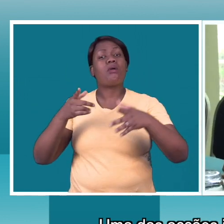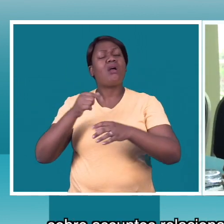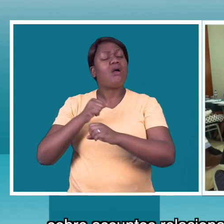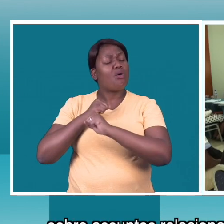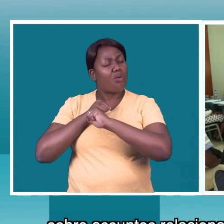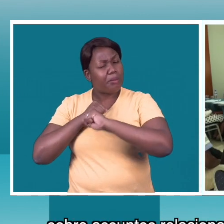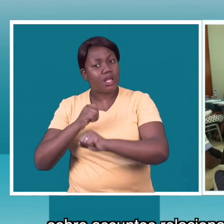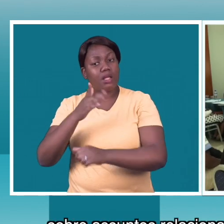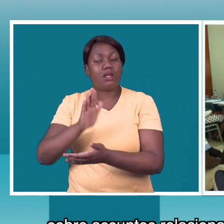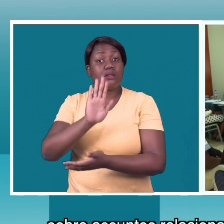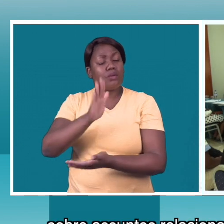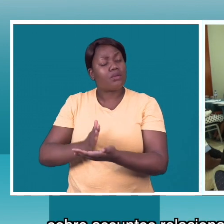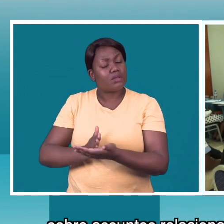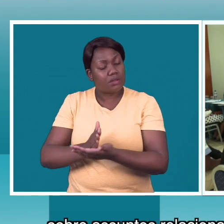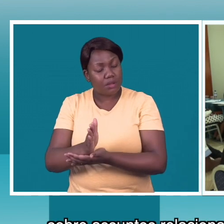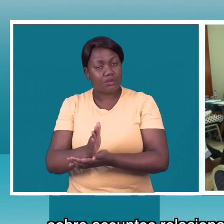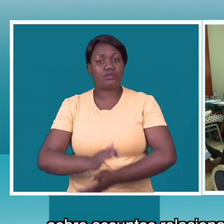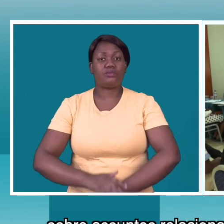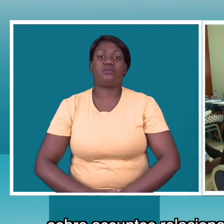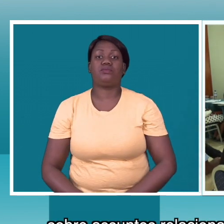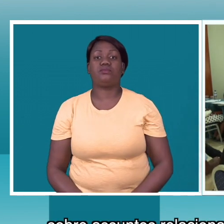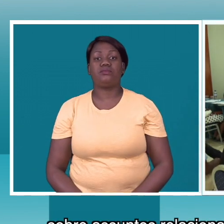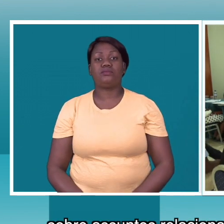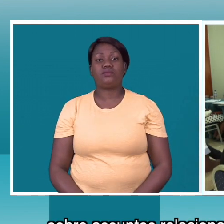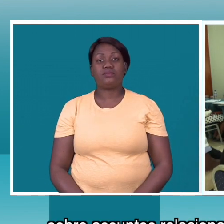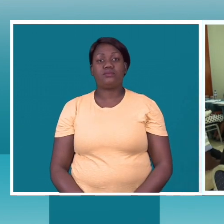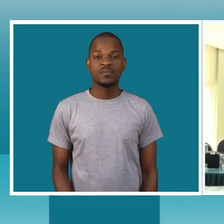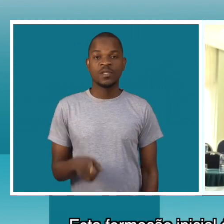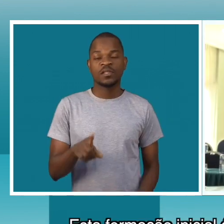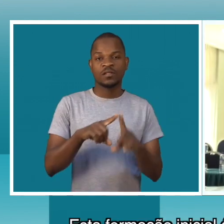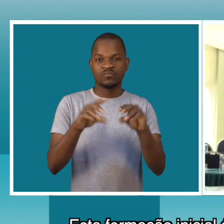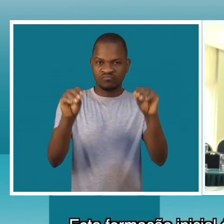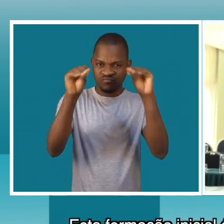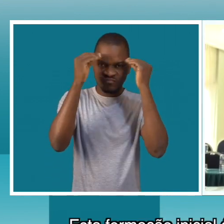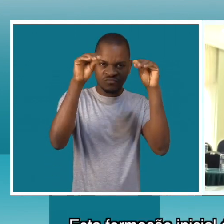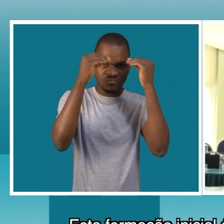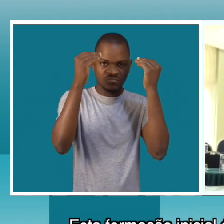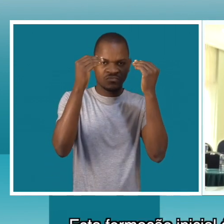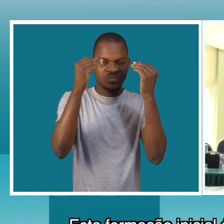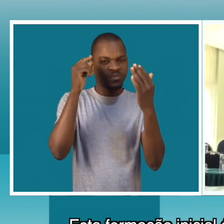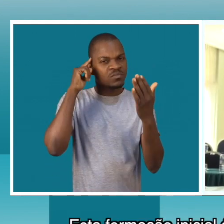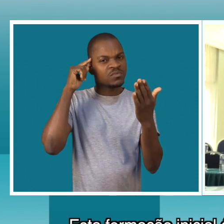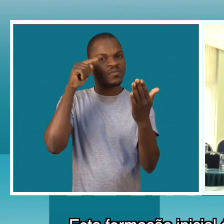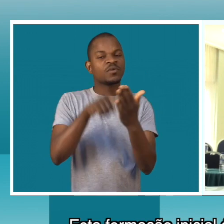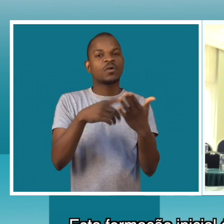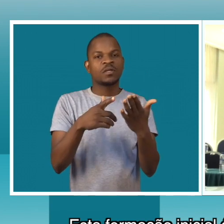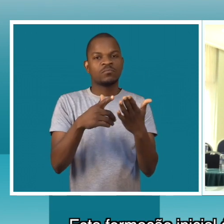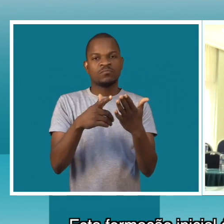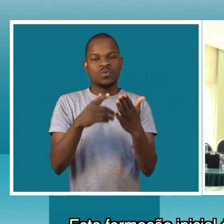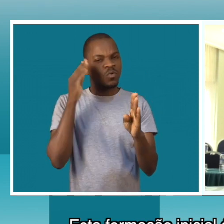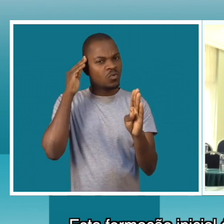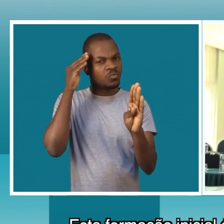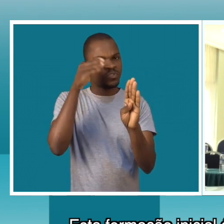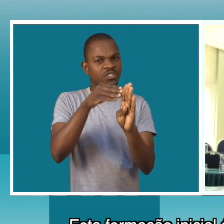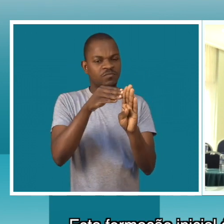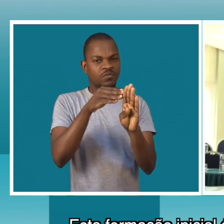deficiência sobre assuntos relacionados com seus direitos e deveres. Esta formação inicial é mesmo voltada para os profissionais